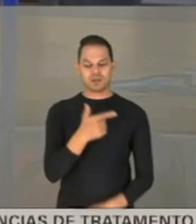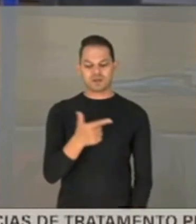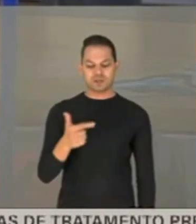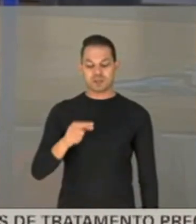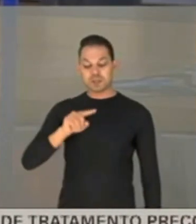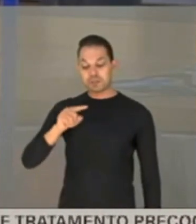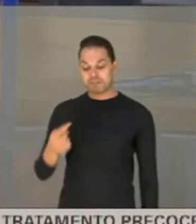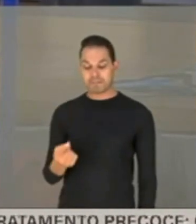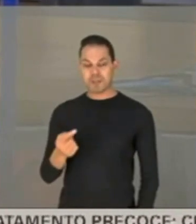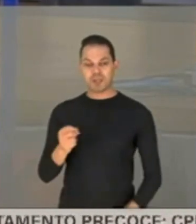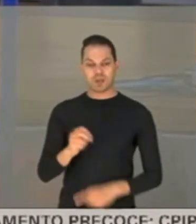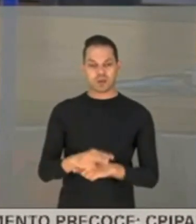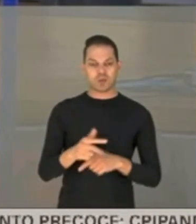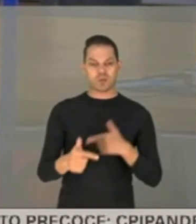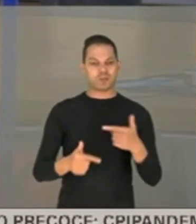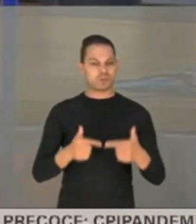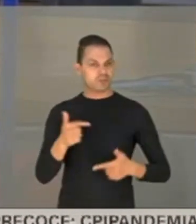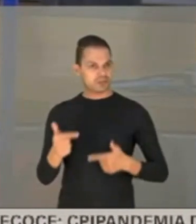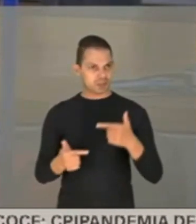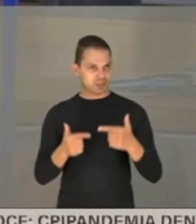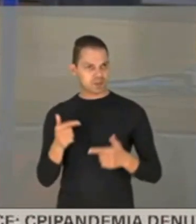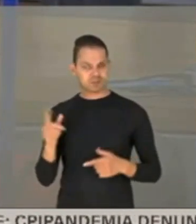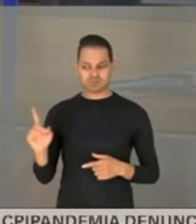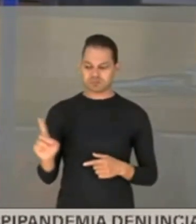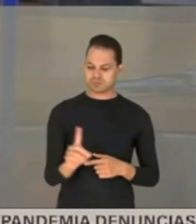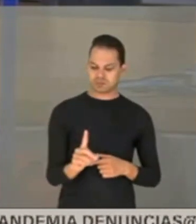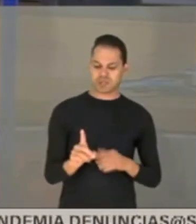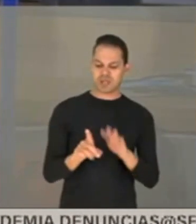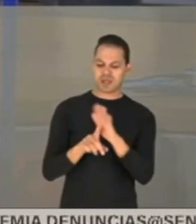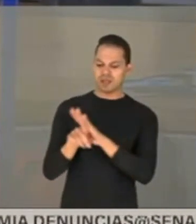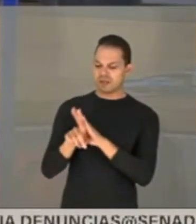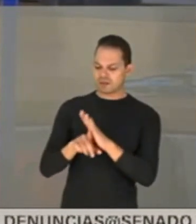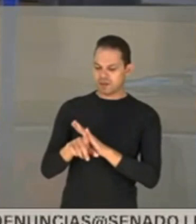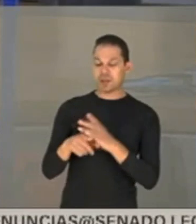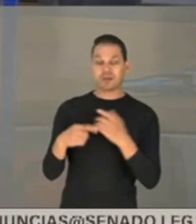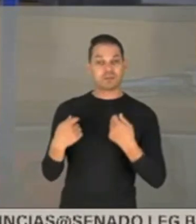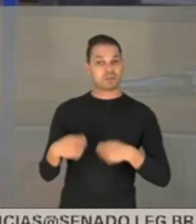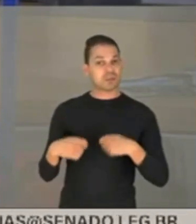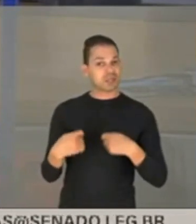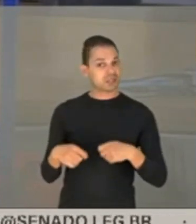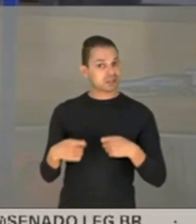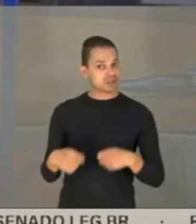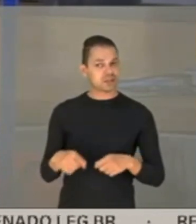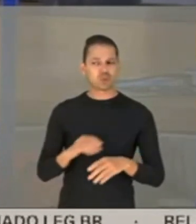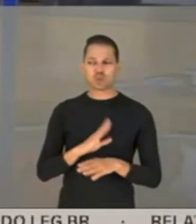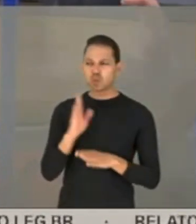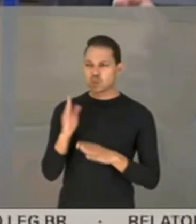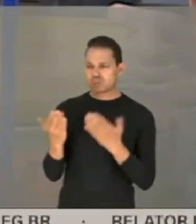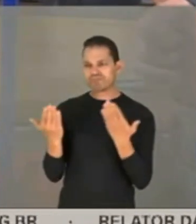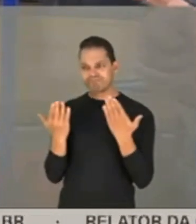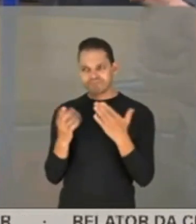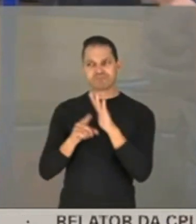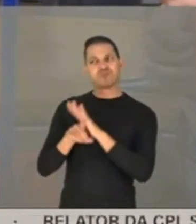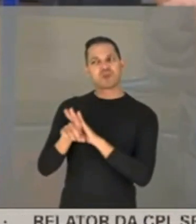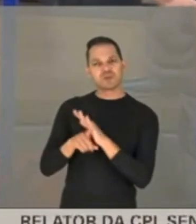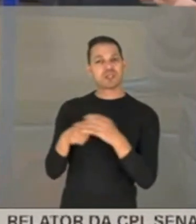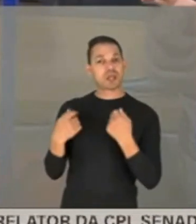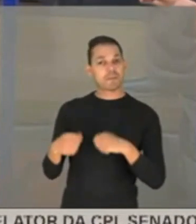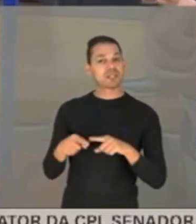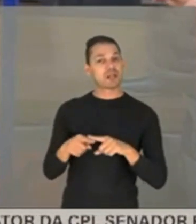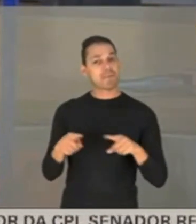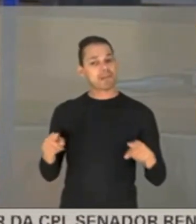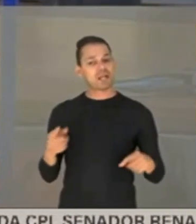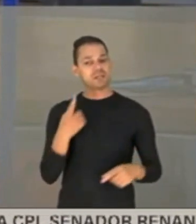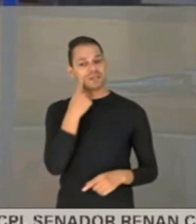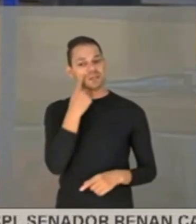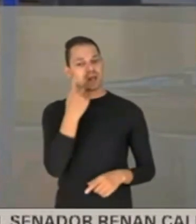empregos. Eu acho que precisa ser investigado. O que tiver que investigar, tem que investigar. Agora, acho interessante